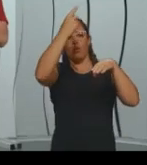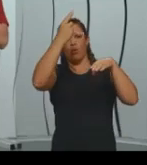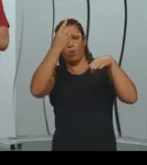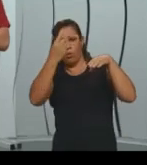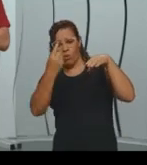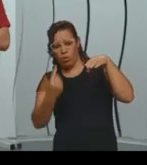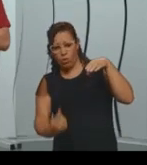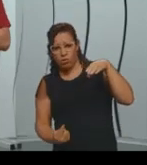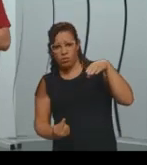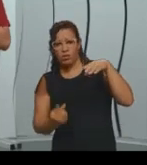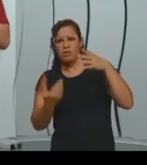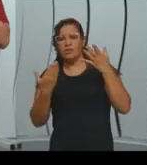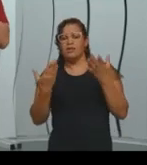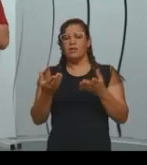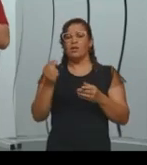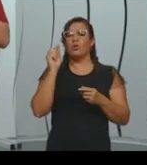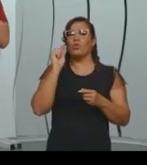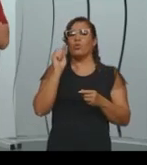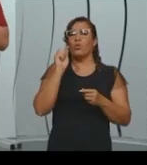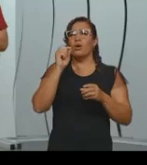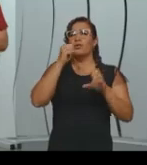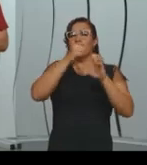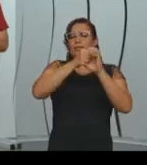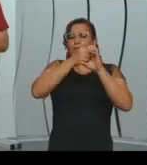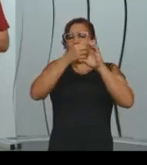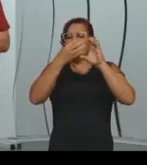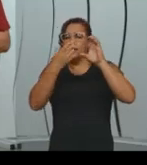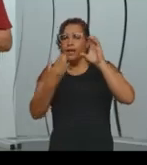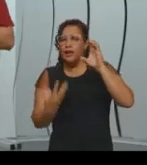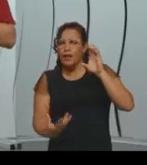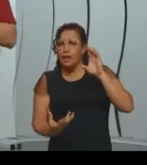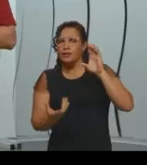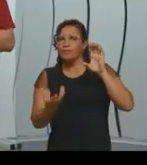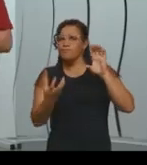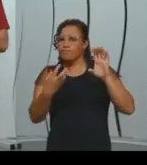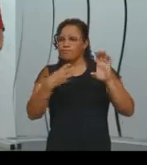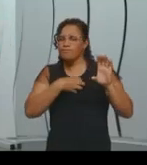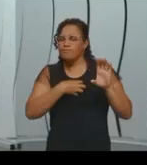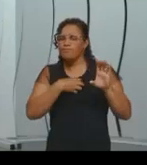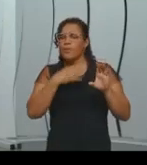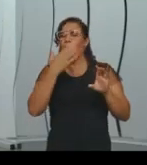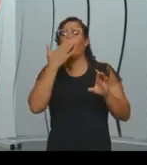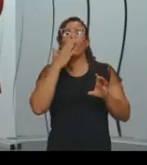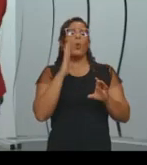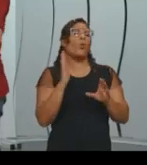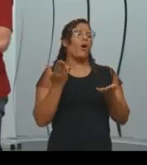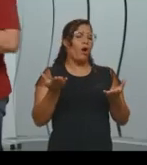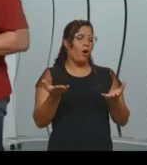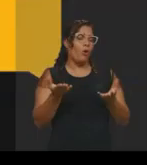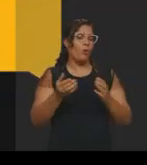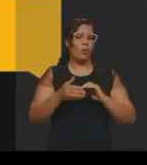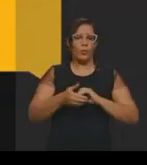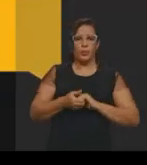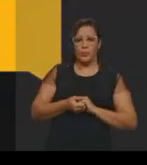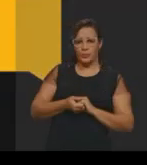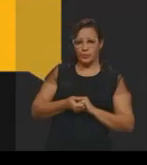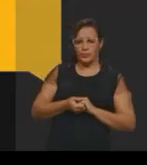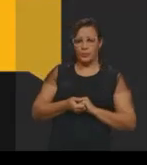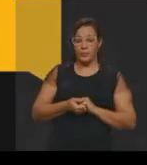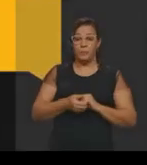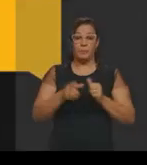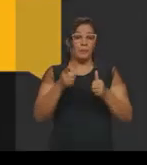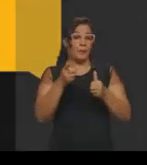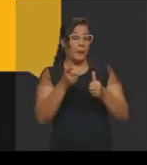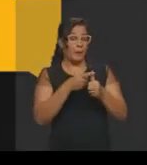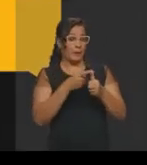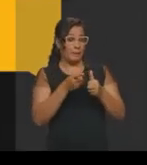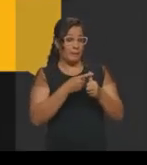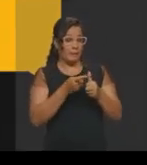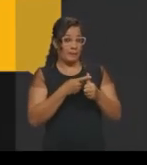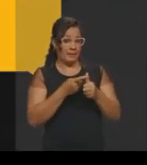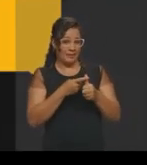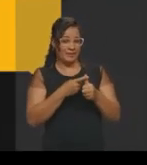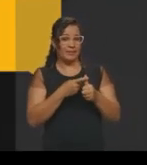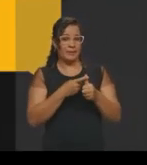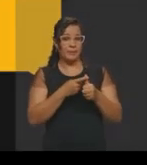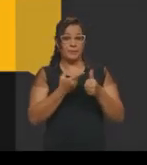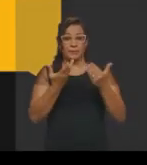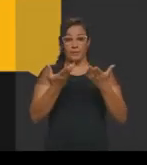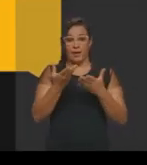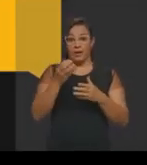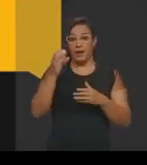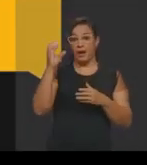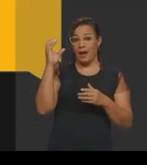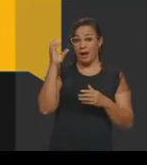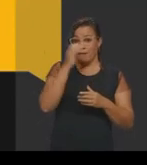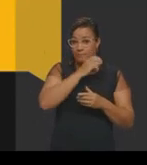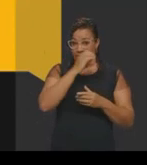algumas características que são marcantes. Quais são elas? A primeira é que a